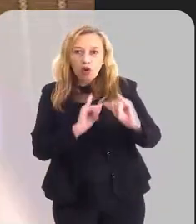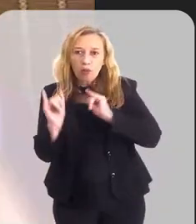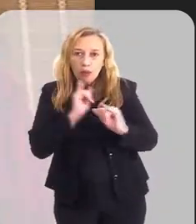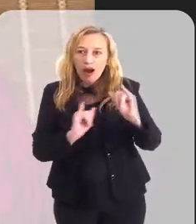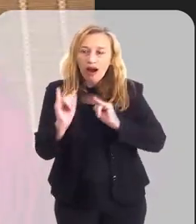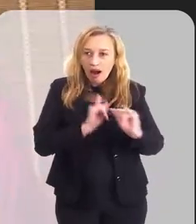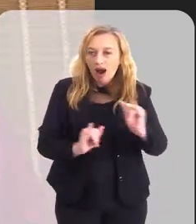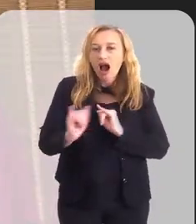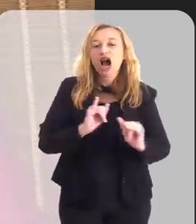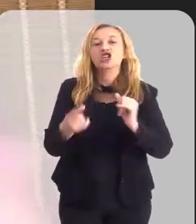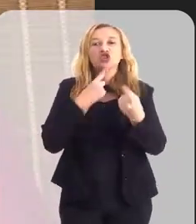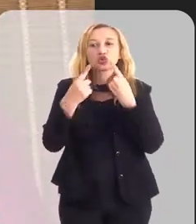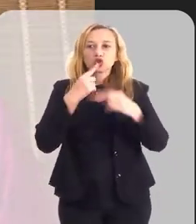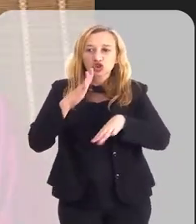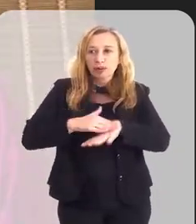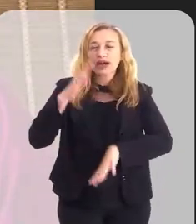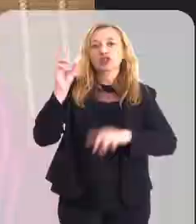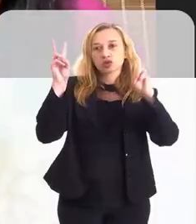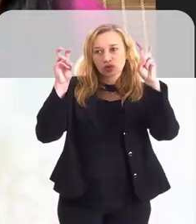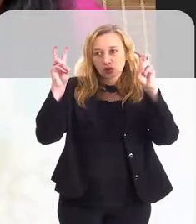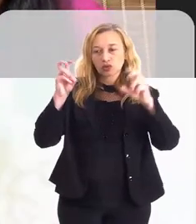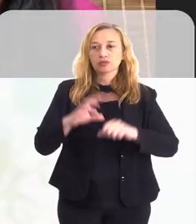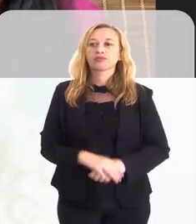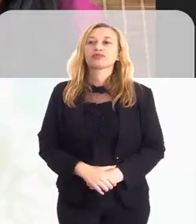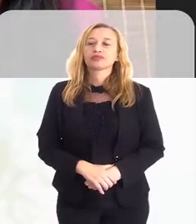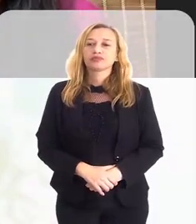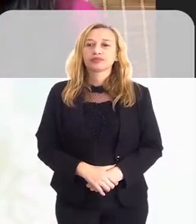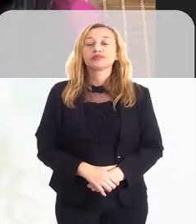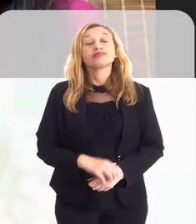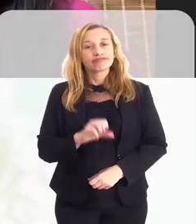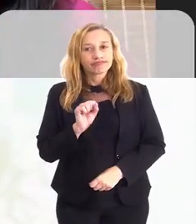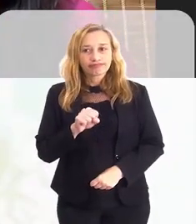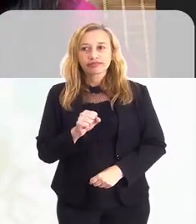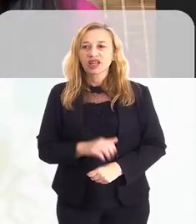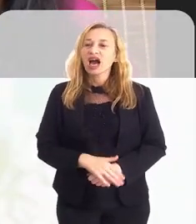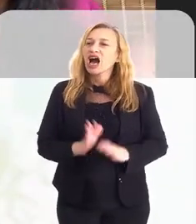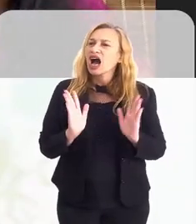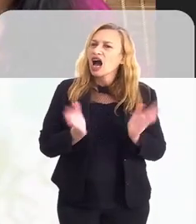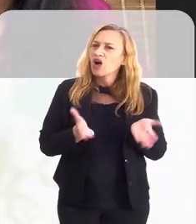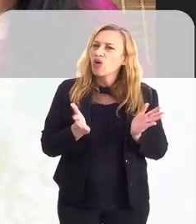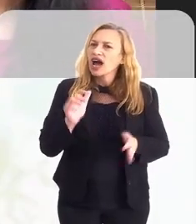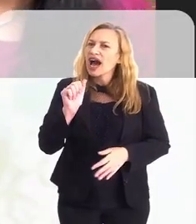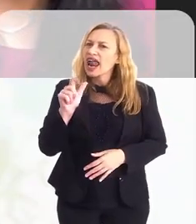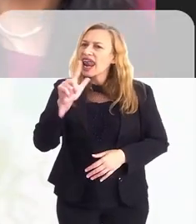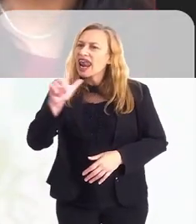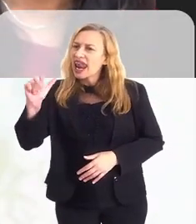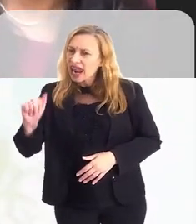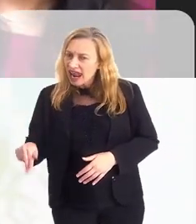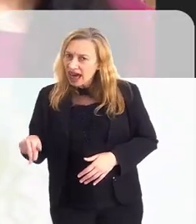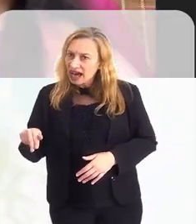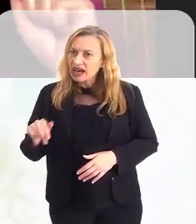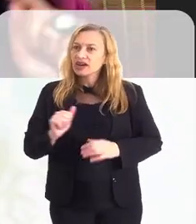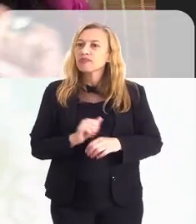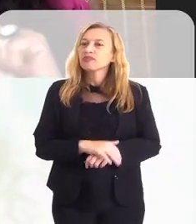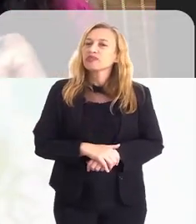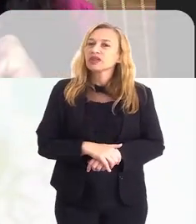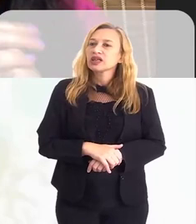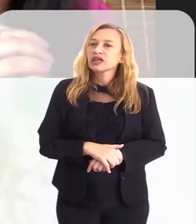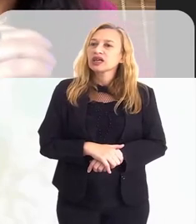poder informar, para a gente poder discutir mais os assuntos. Sem dúvida. Agora, Alan, a